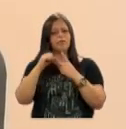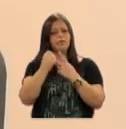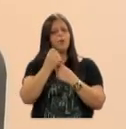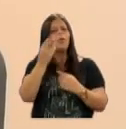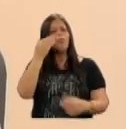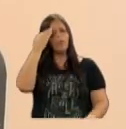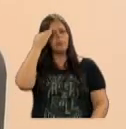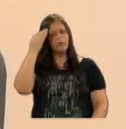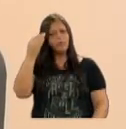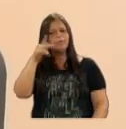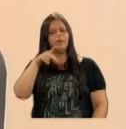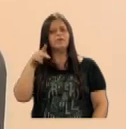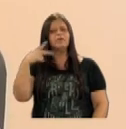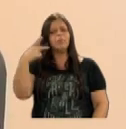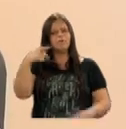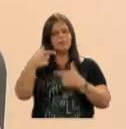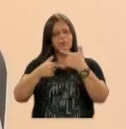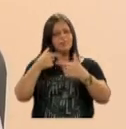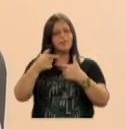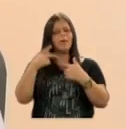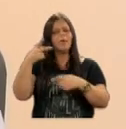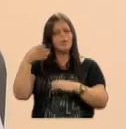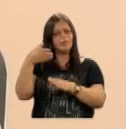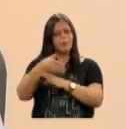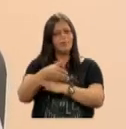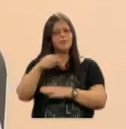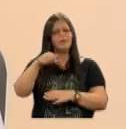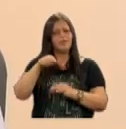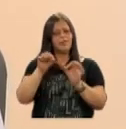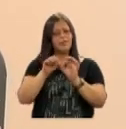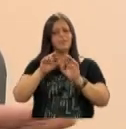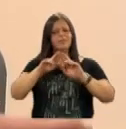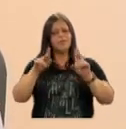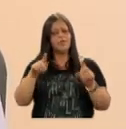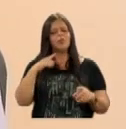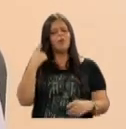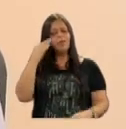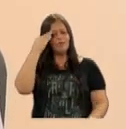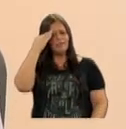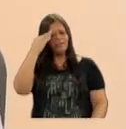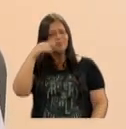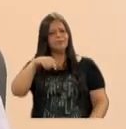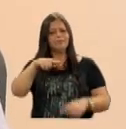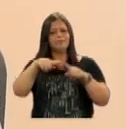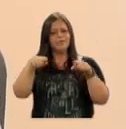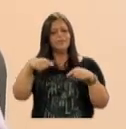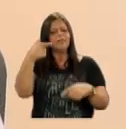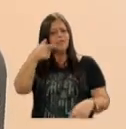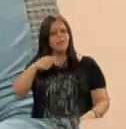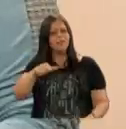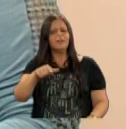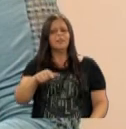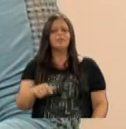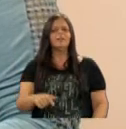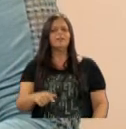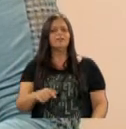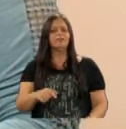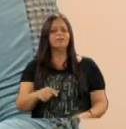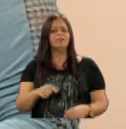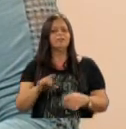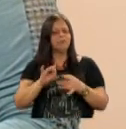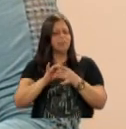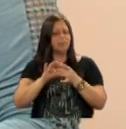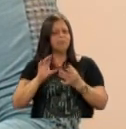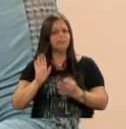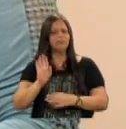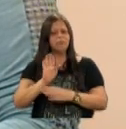significativa à nossa sociedade obrigado professor pelo seu trabalho pela sua participação que me faça diferente nós agradecemos este espaço